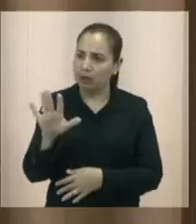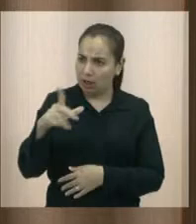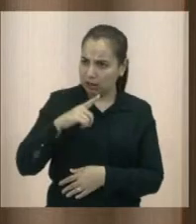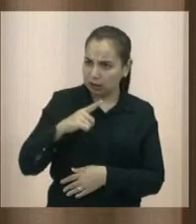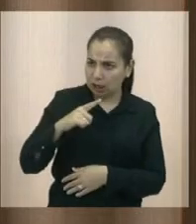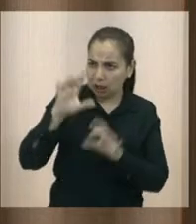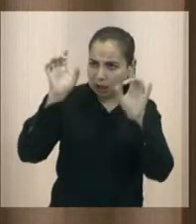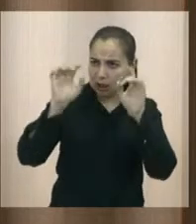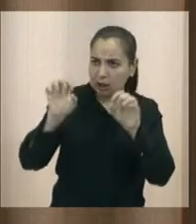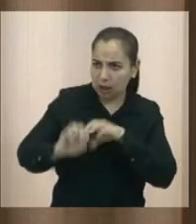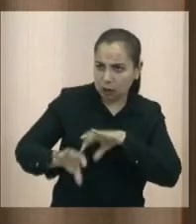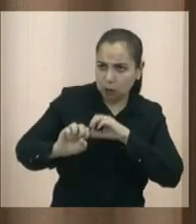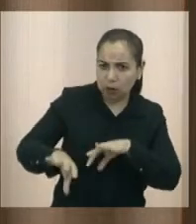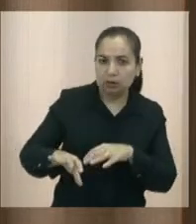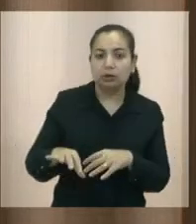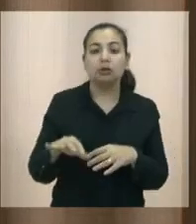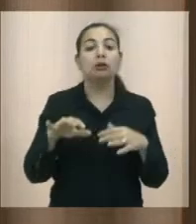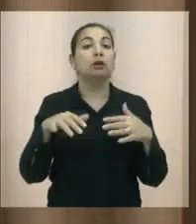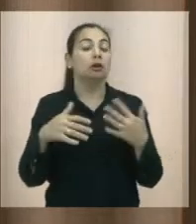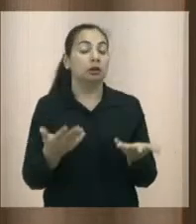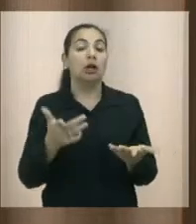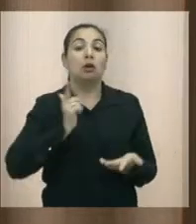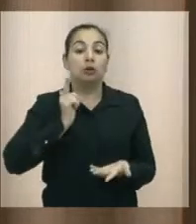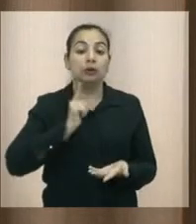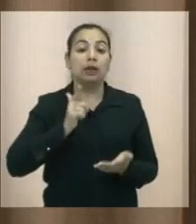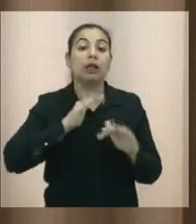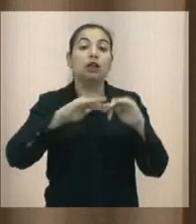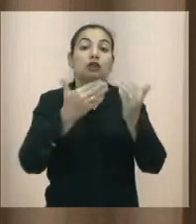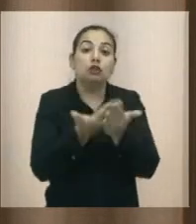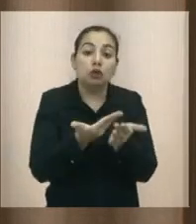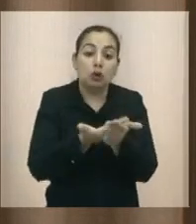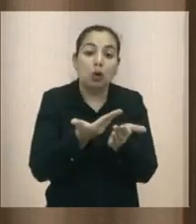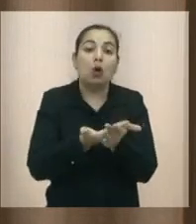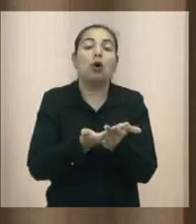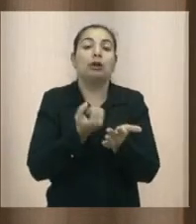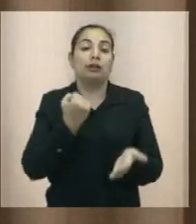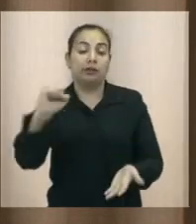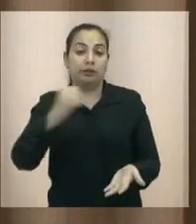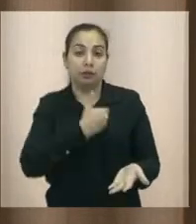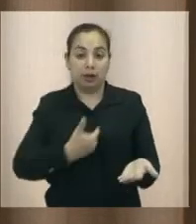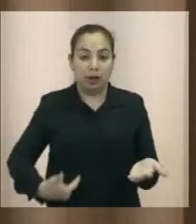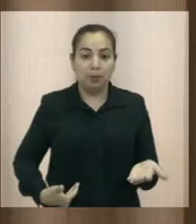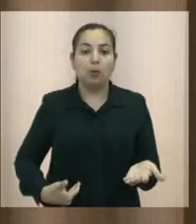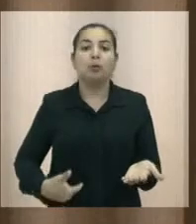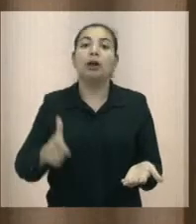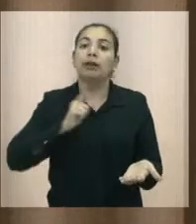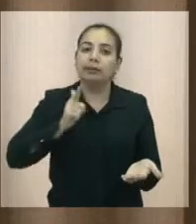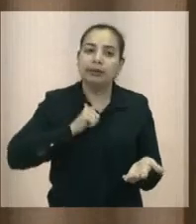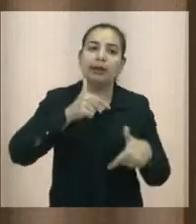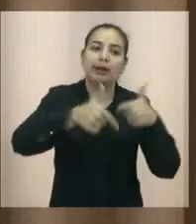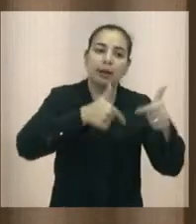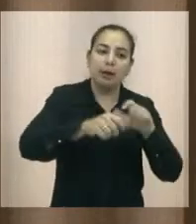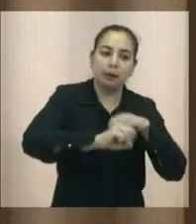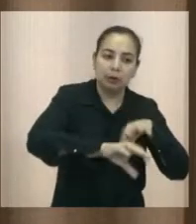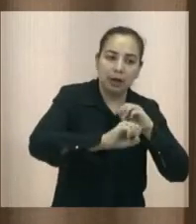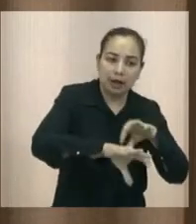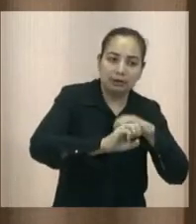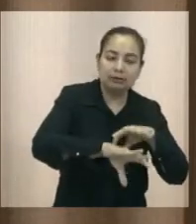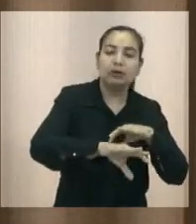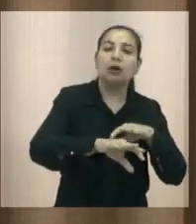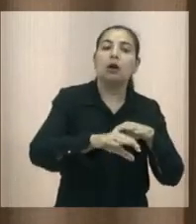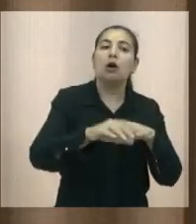geral, sim. A gente tem a Escola Superior da Defensoria Pública, né? A Escola Superior da Defensoria Pública, ela trabalha com a educação tanto dos defensores, como